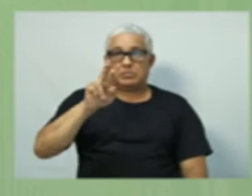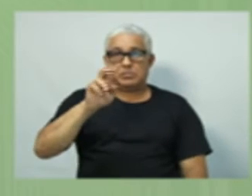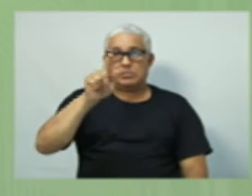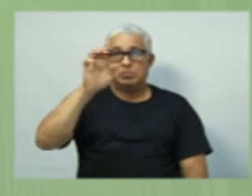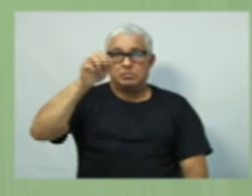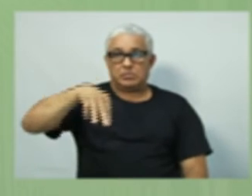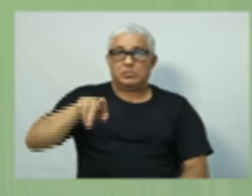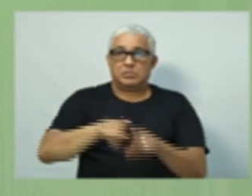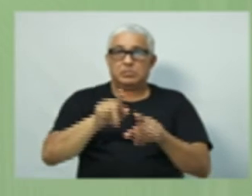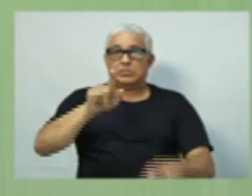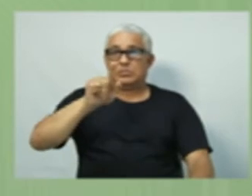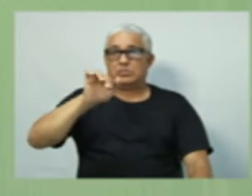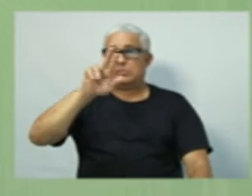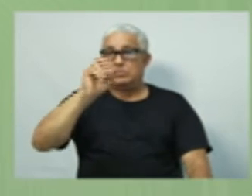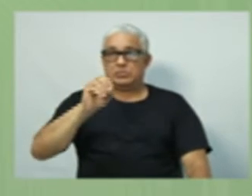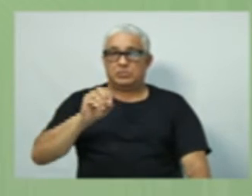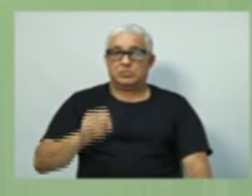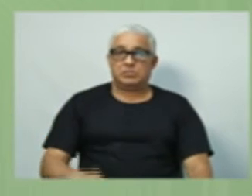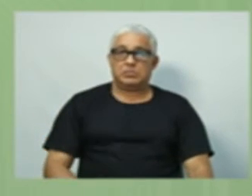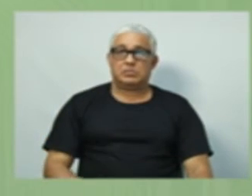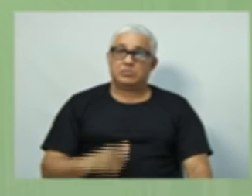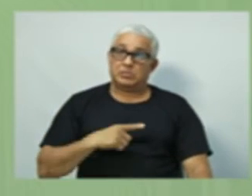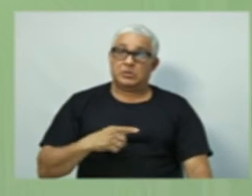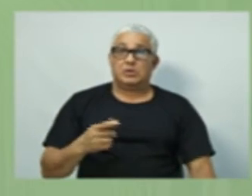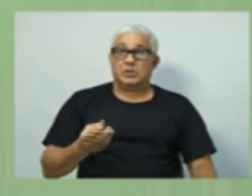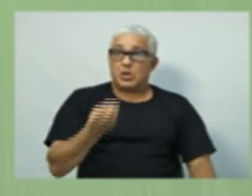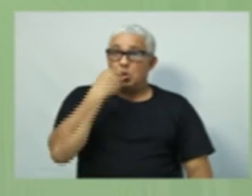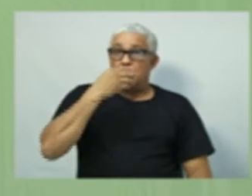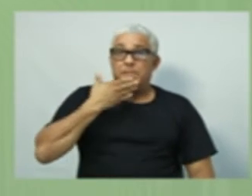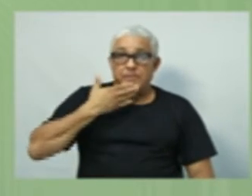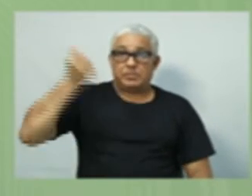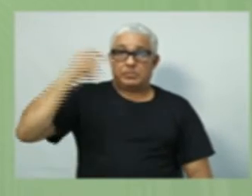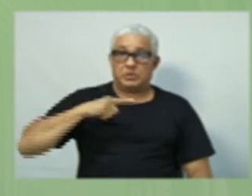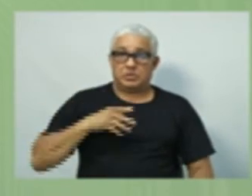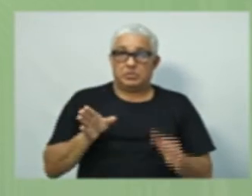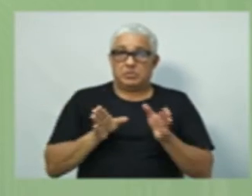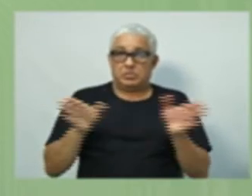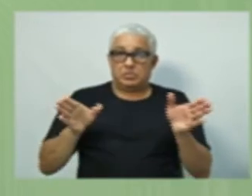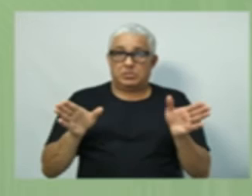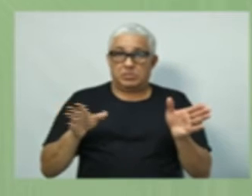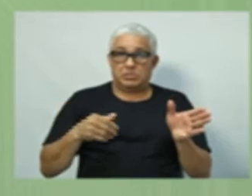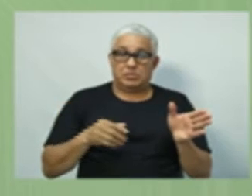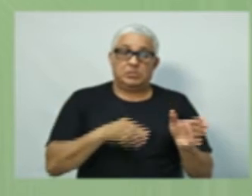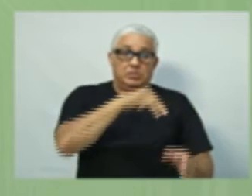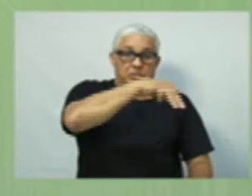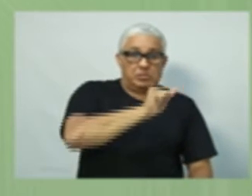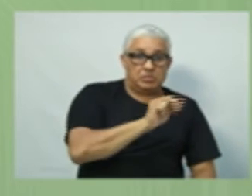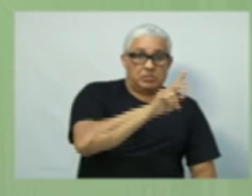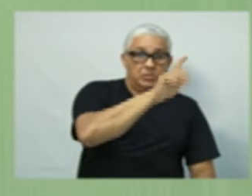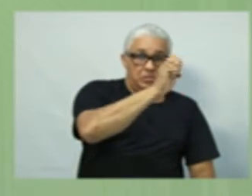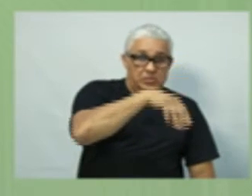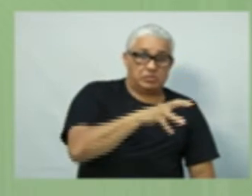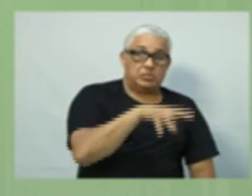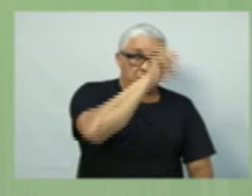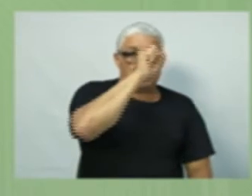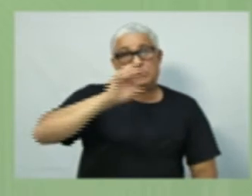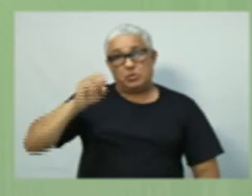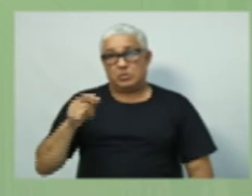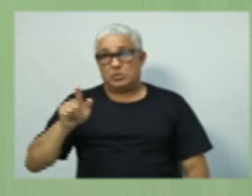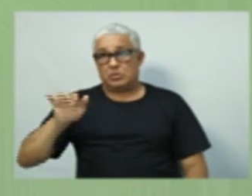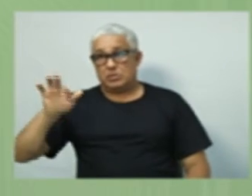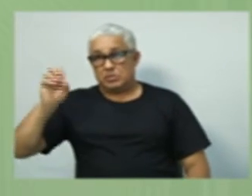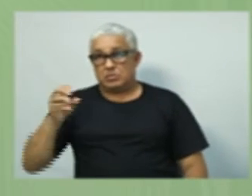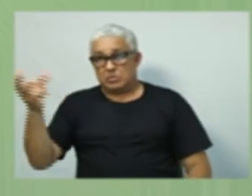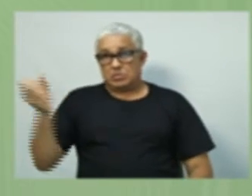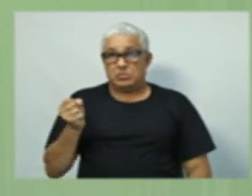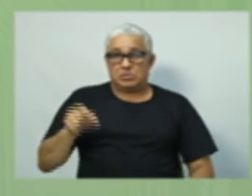para termos um retorno esperado ter o maior lucro possível a gente tem dois caminhos ou o ganho na margem o ganho hoje posso